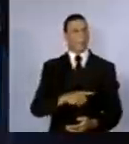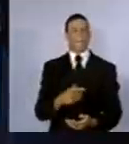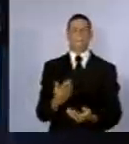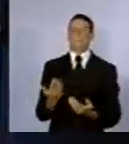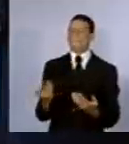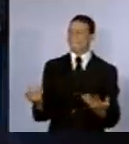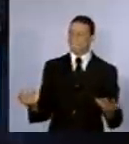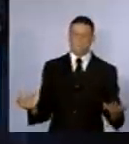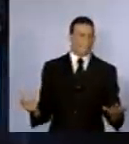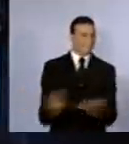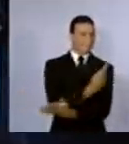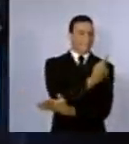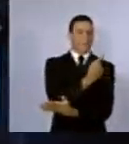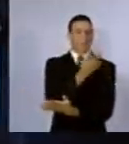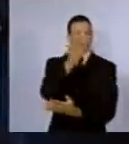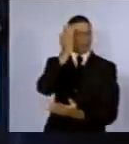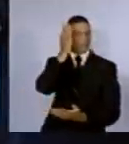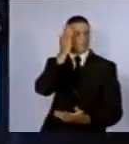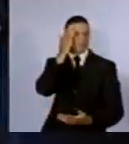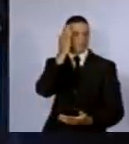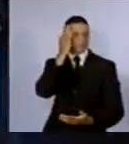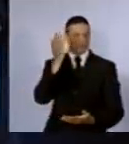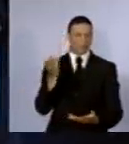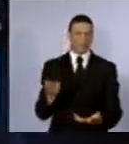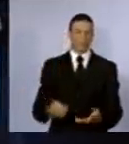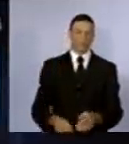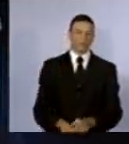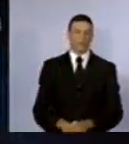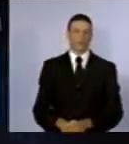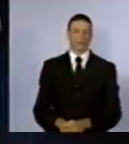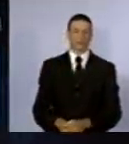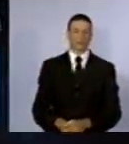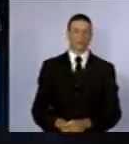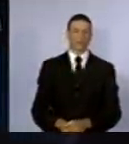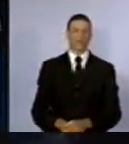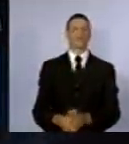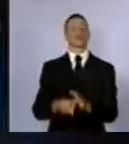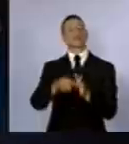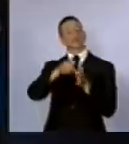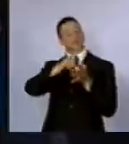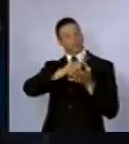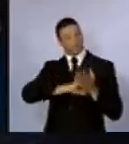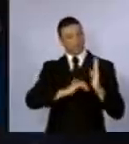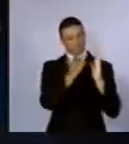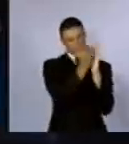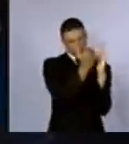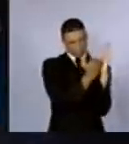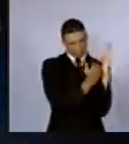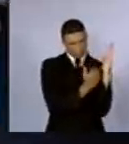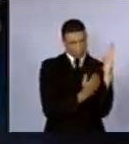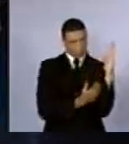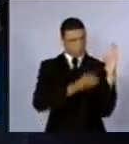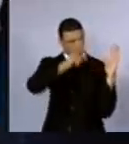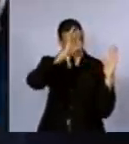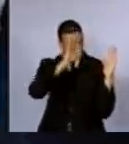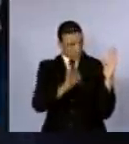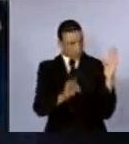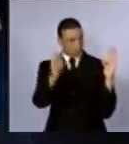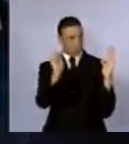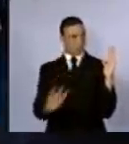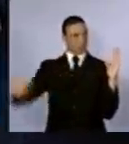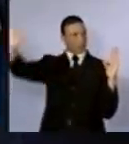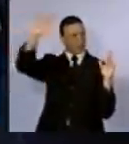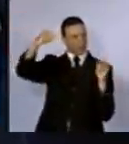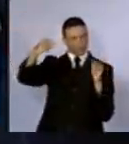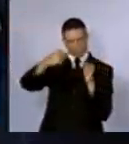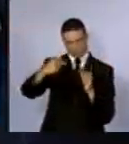que eu entendo que teria que ser feito um programa muito grande, específico a nível de Brasil, para